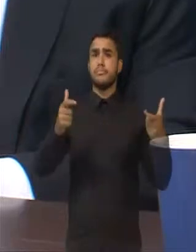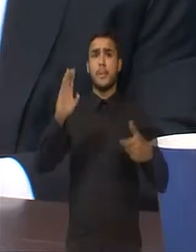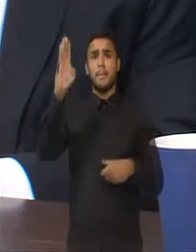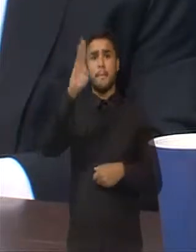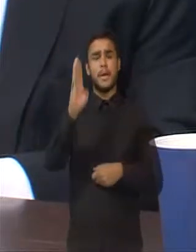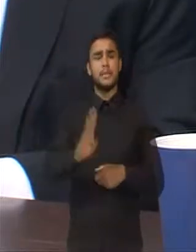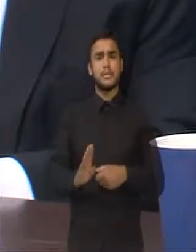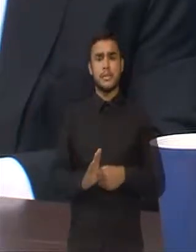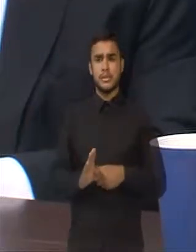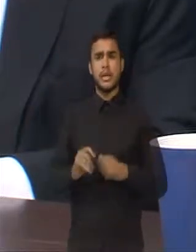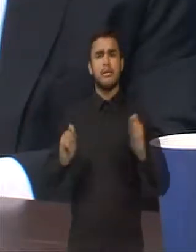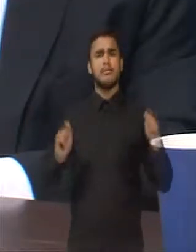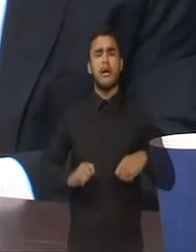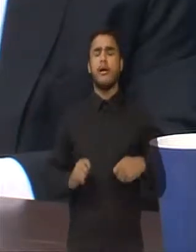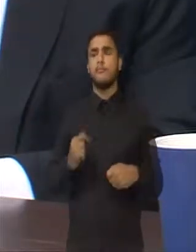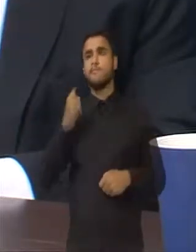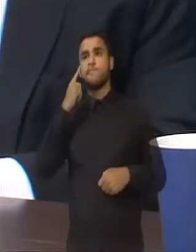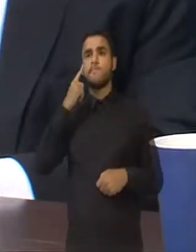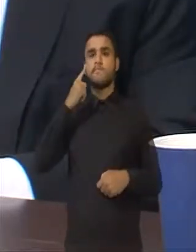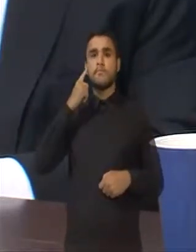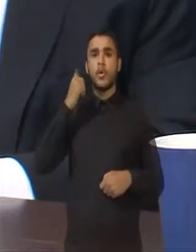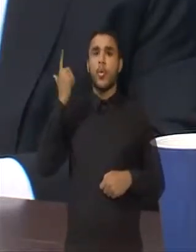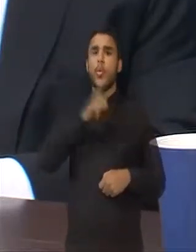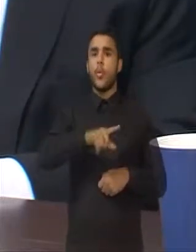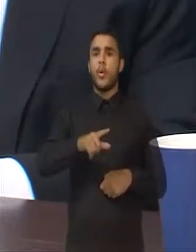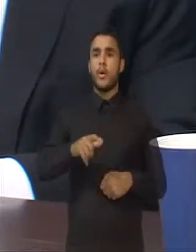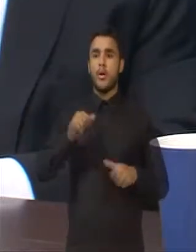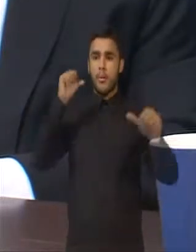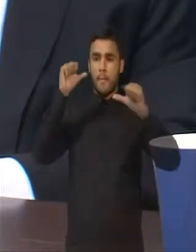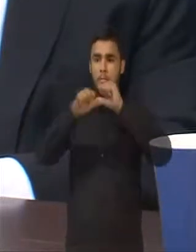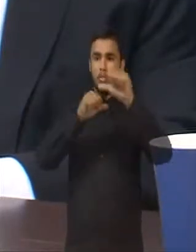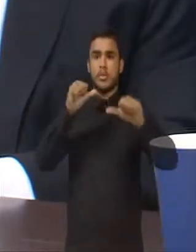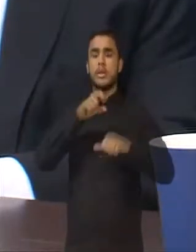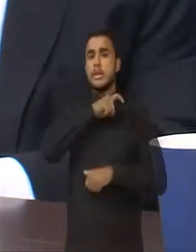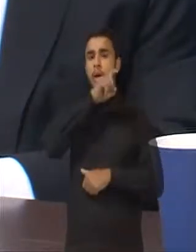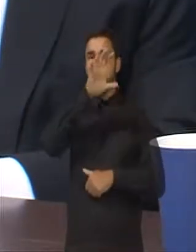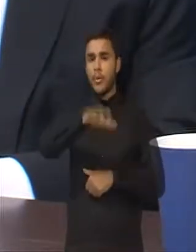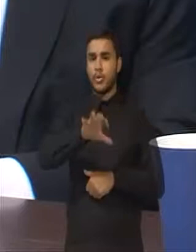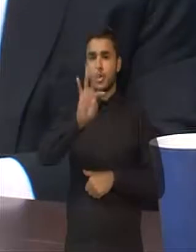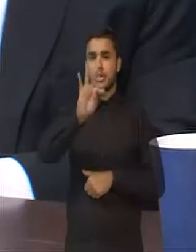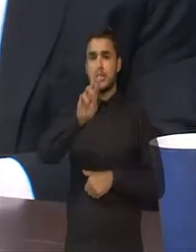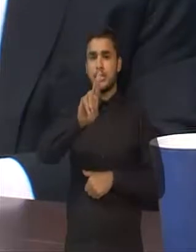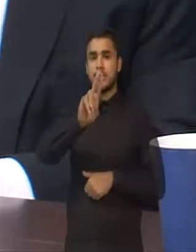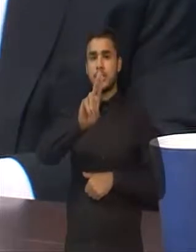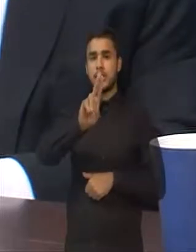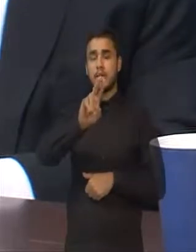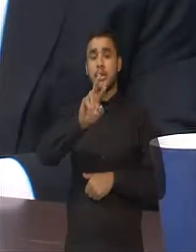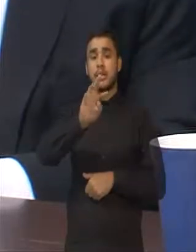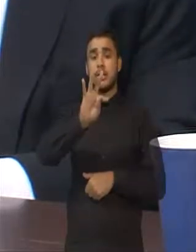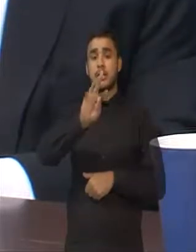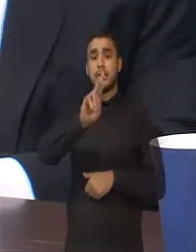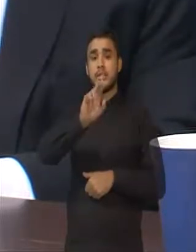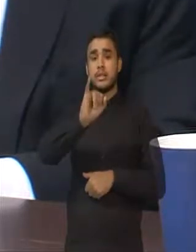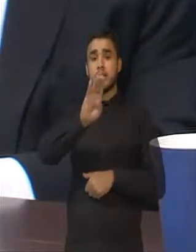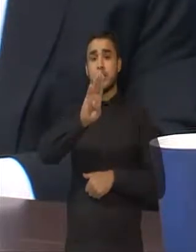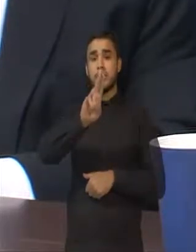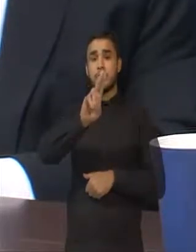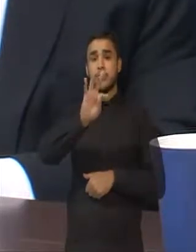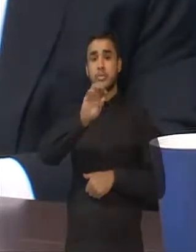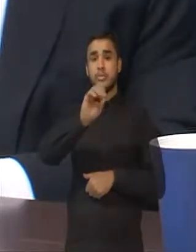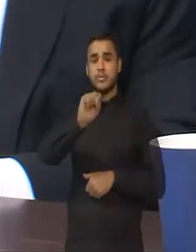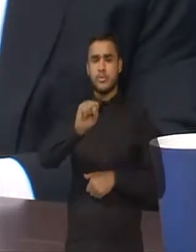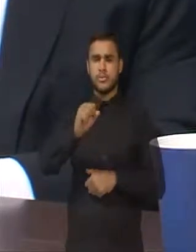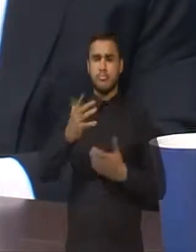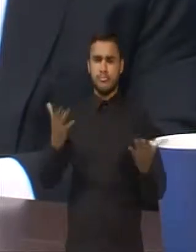são capazes de definir um modelo de reforma tributária ou de entender, ou uma matriz